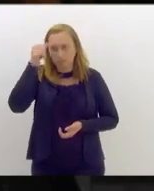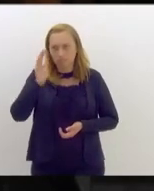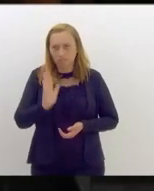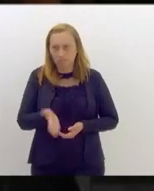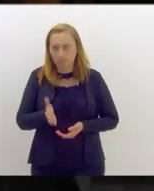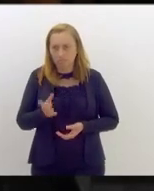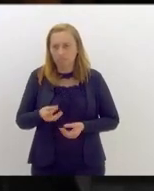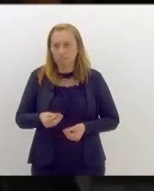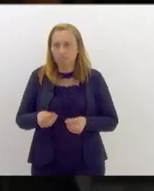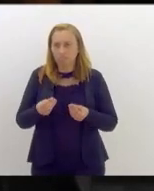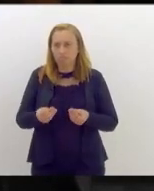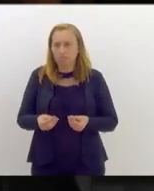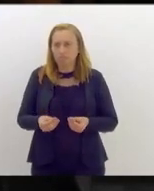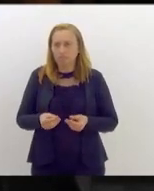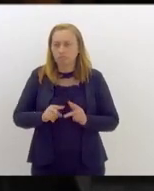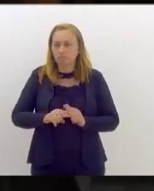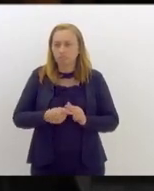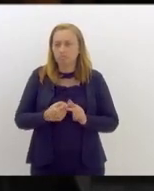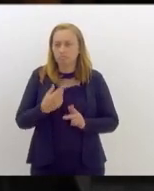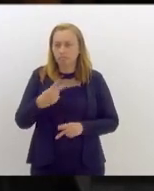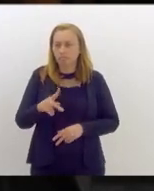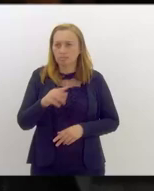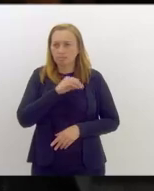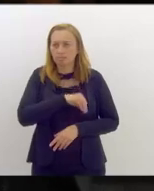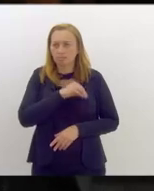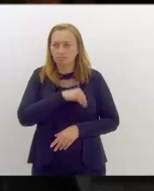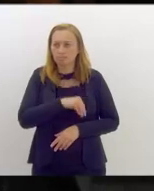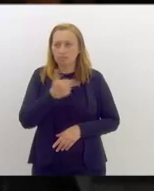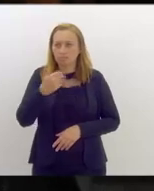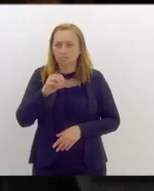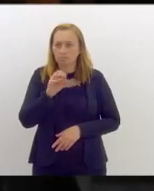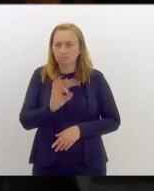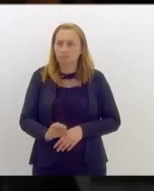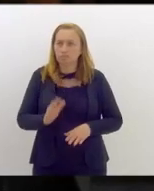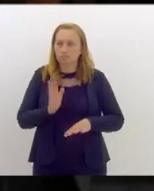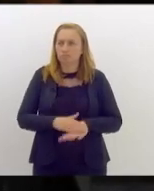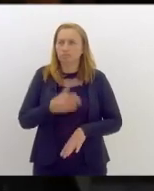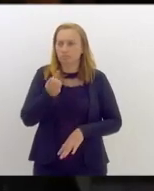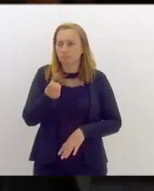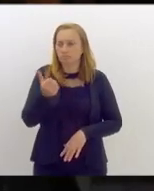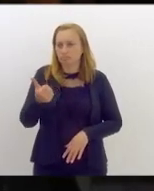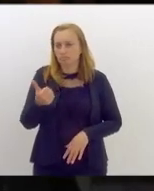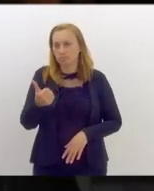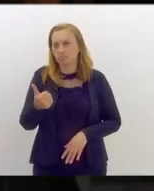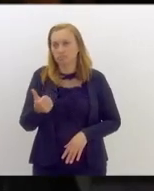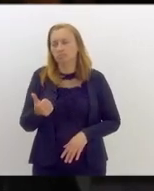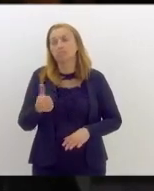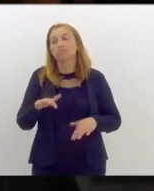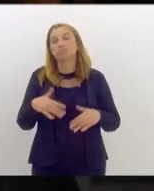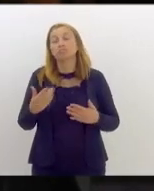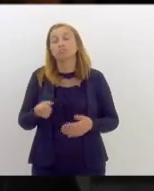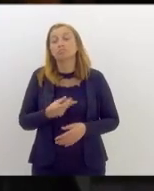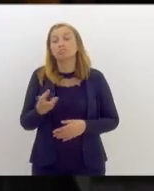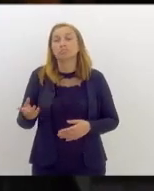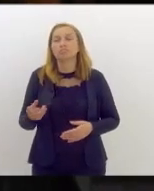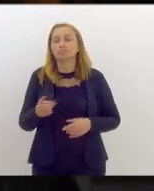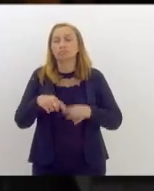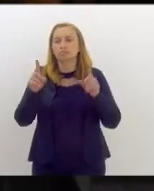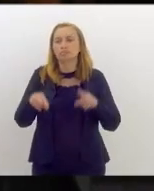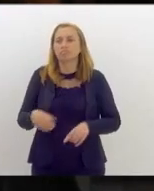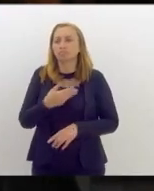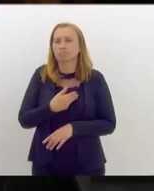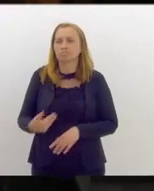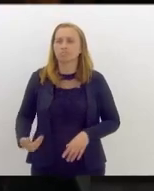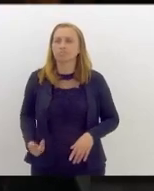se deu 10% e agora quer se dar mais 60 complementando-se enquanto isso para os servidores do